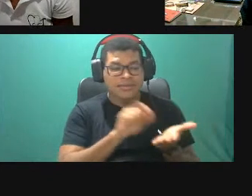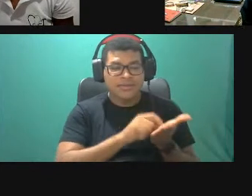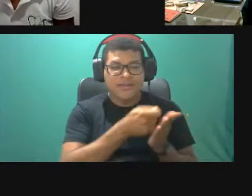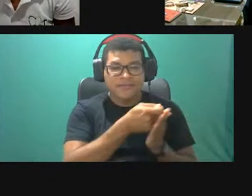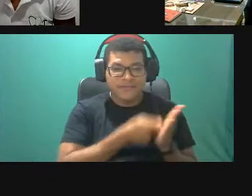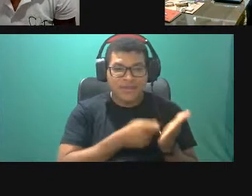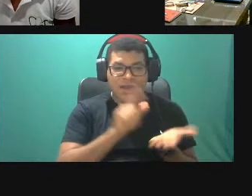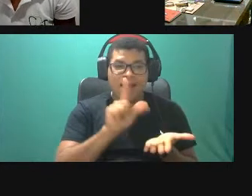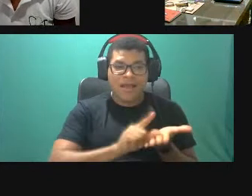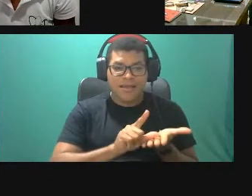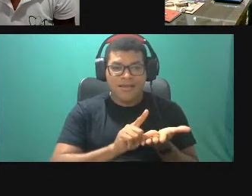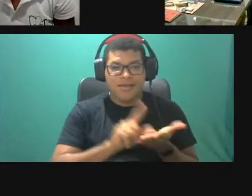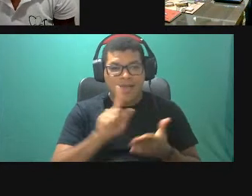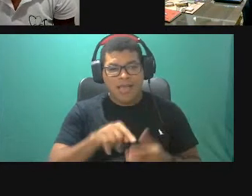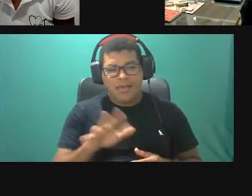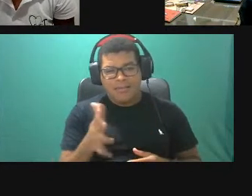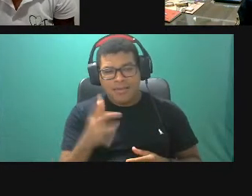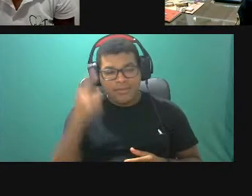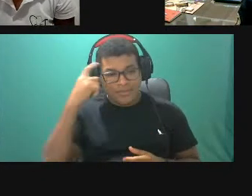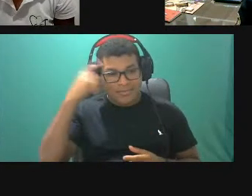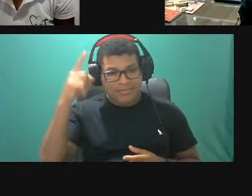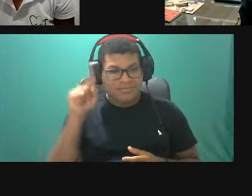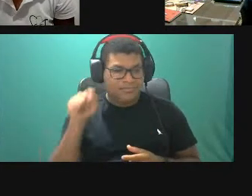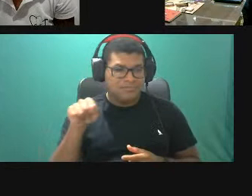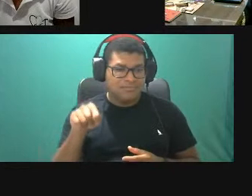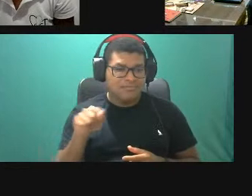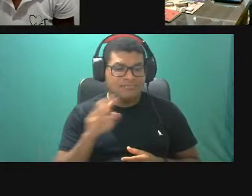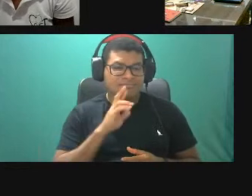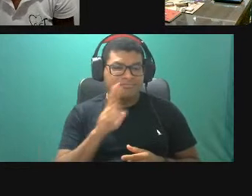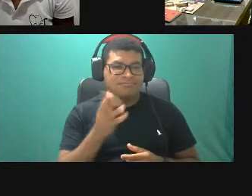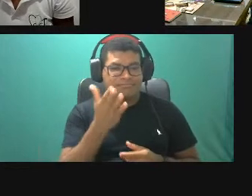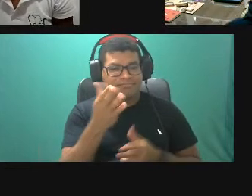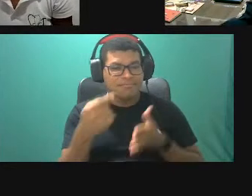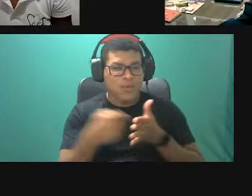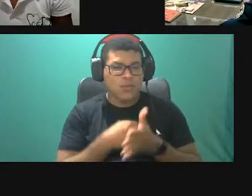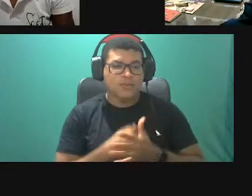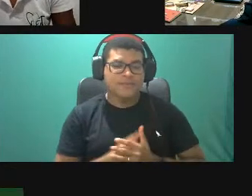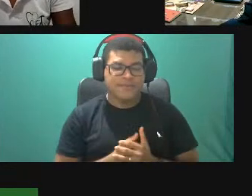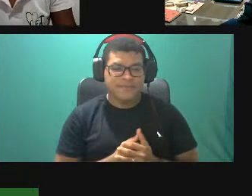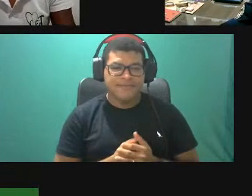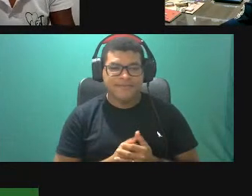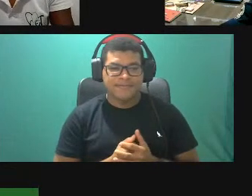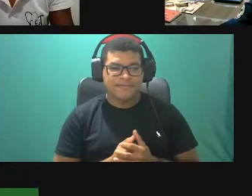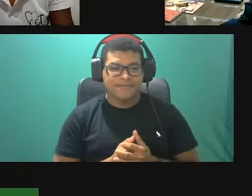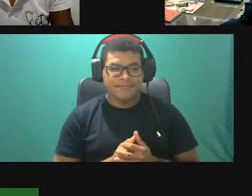menos nessa essa ideia aí para poder responder a sua pergunta.